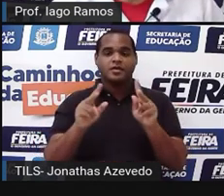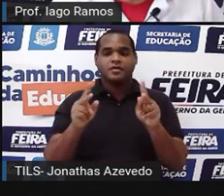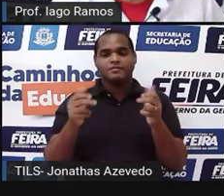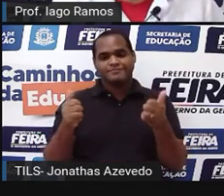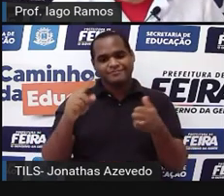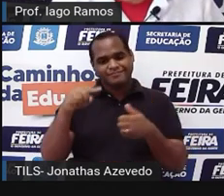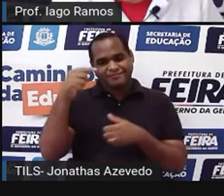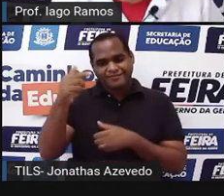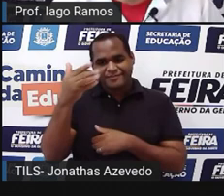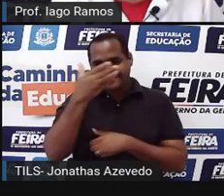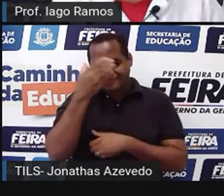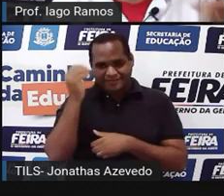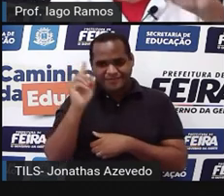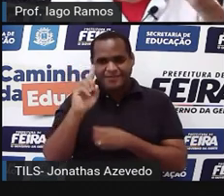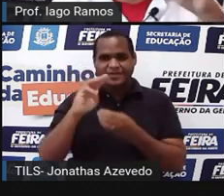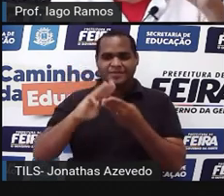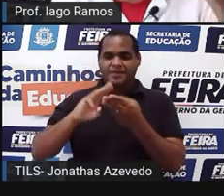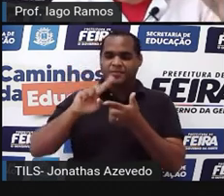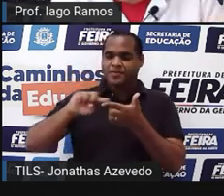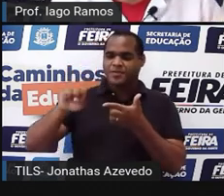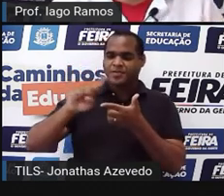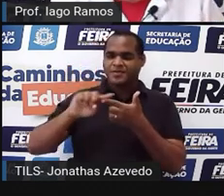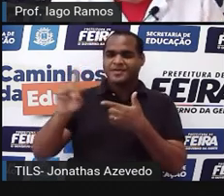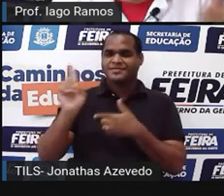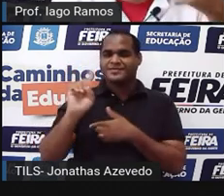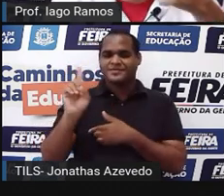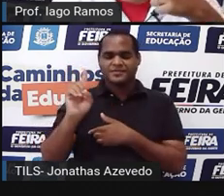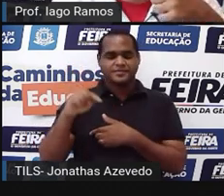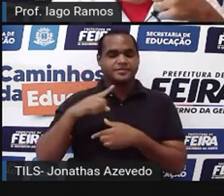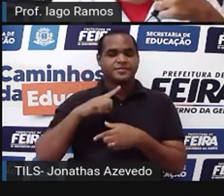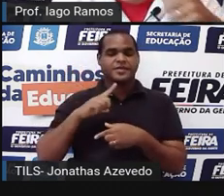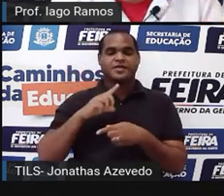até a próxima. Não esquece que matemática não é problema,